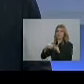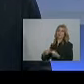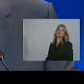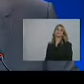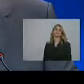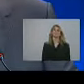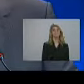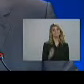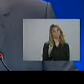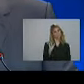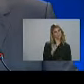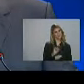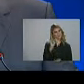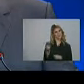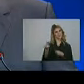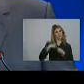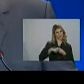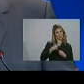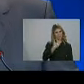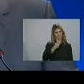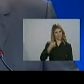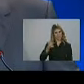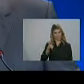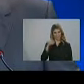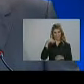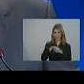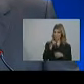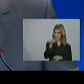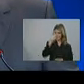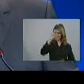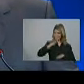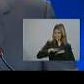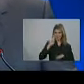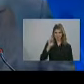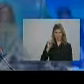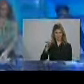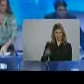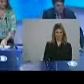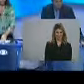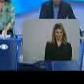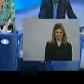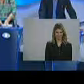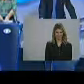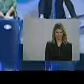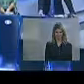Ok, nós voltamos já a eleições 2016. Você decide na Band.